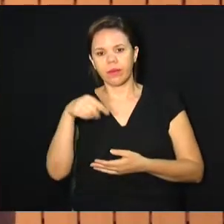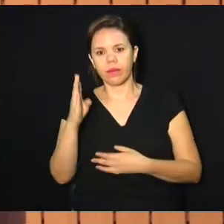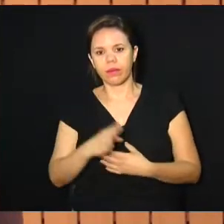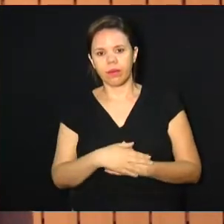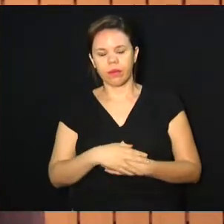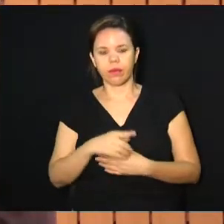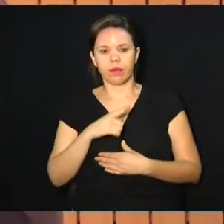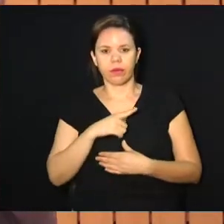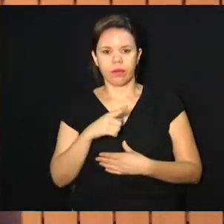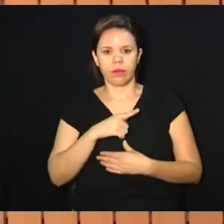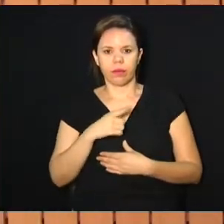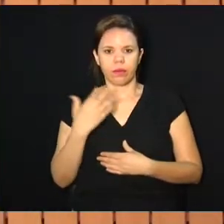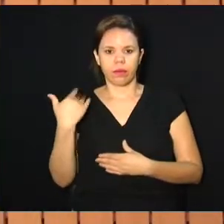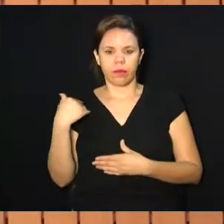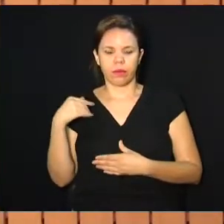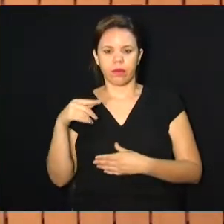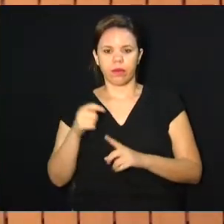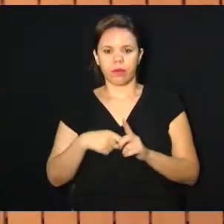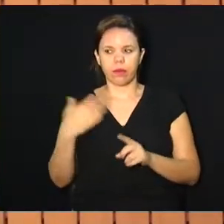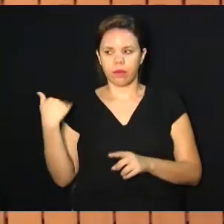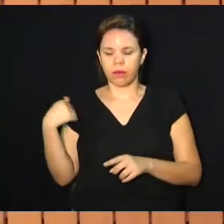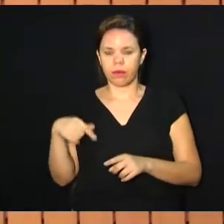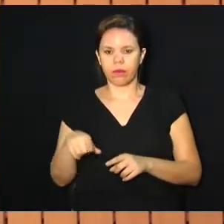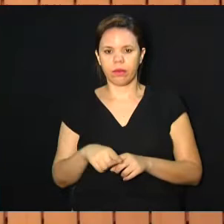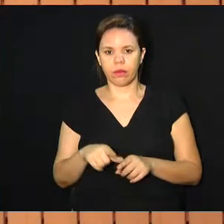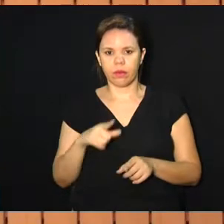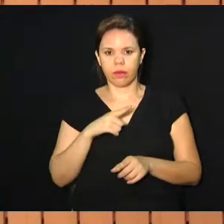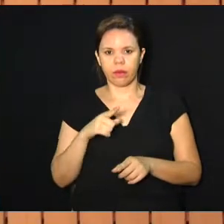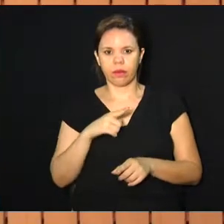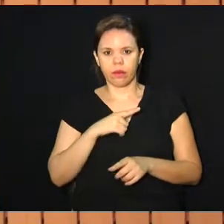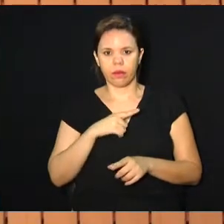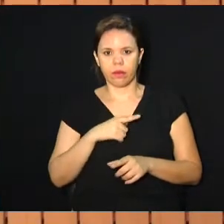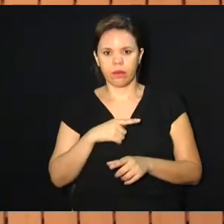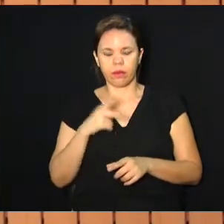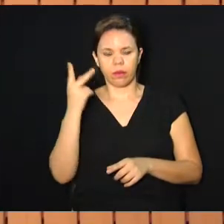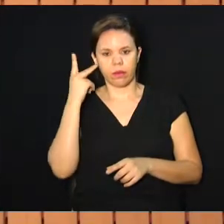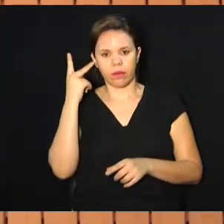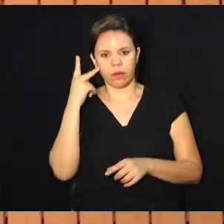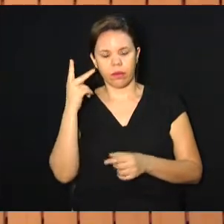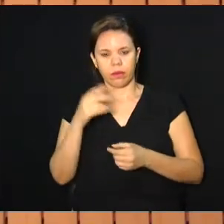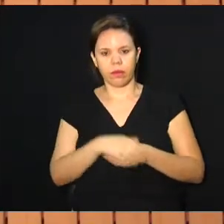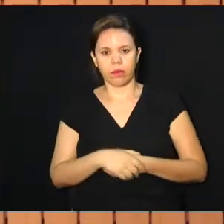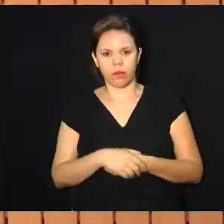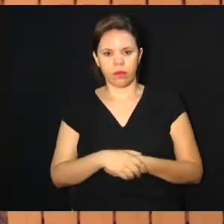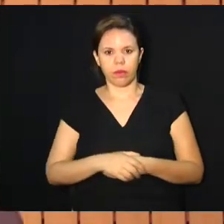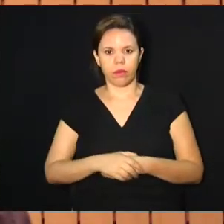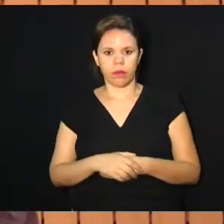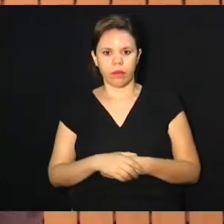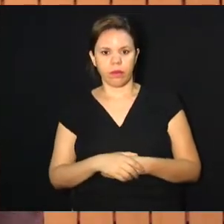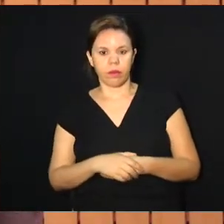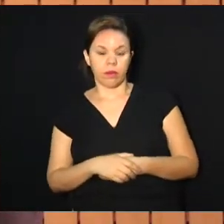a gente teve, recentemente, no mês passado, Várzea Grande Paulista, que é na Grande São Paulo, Várzea Grande Paulista, desculpa,